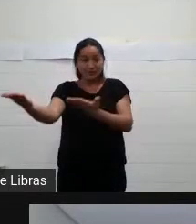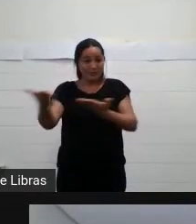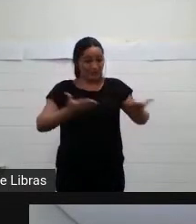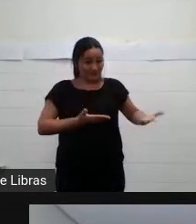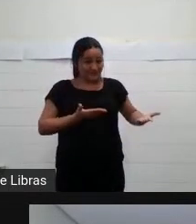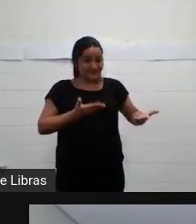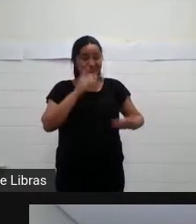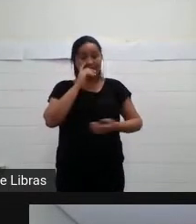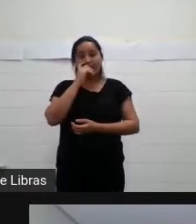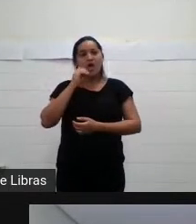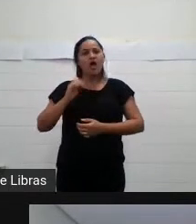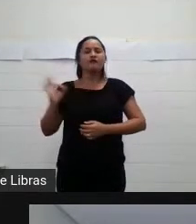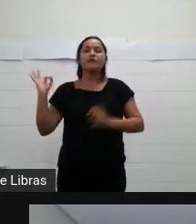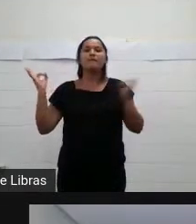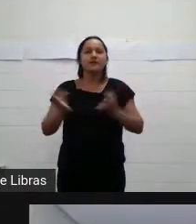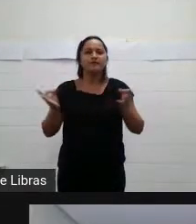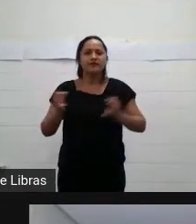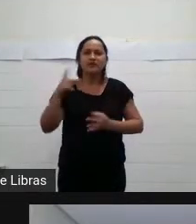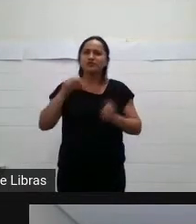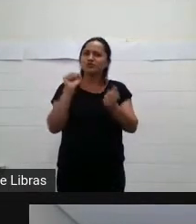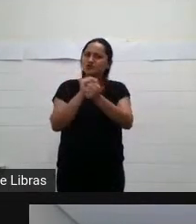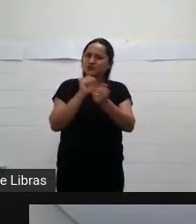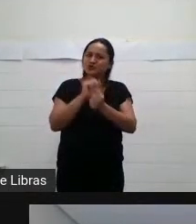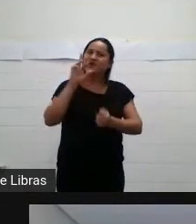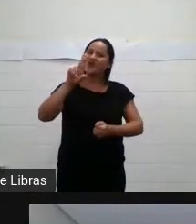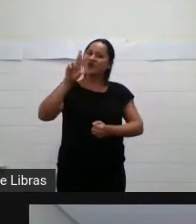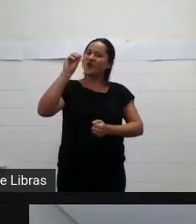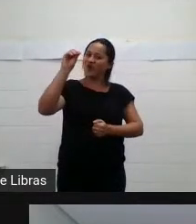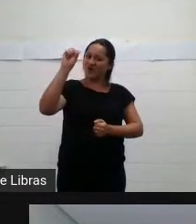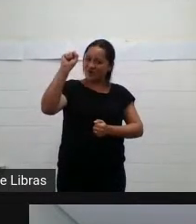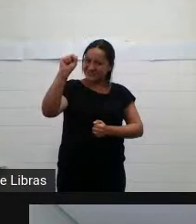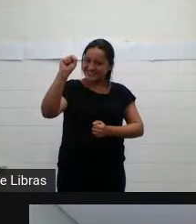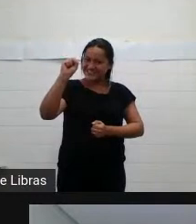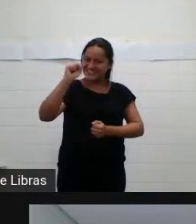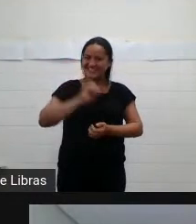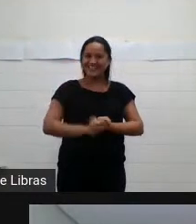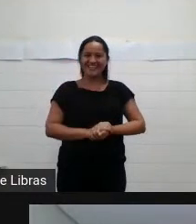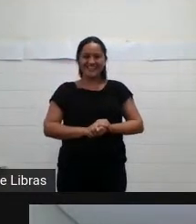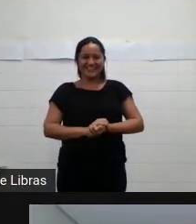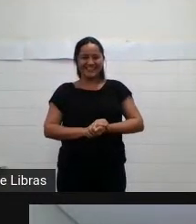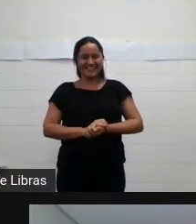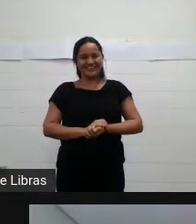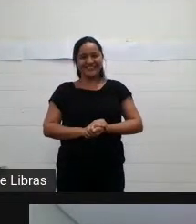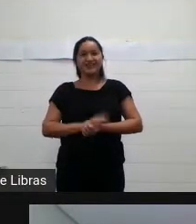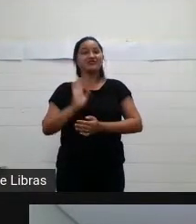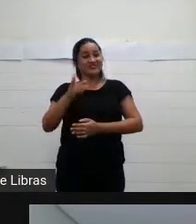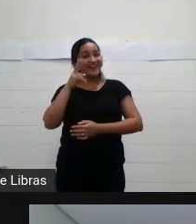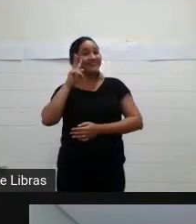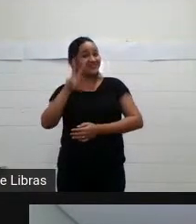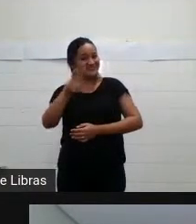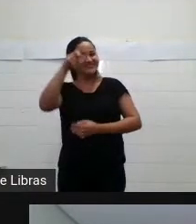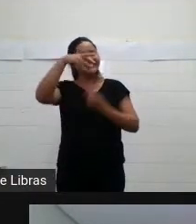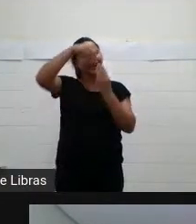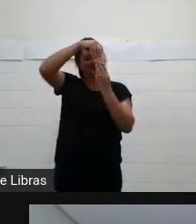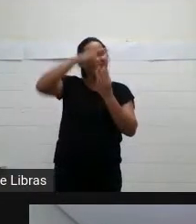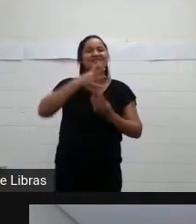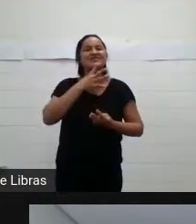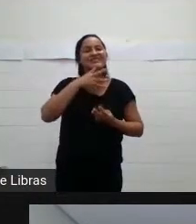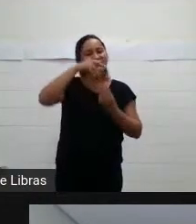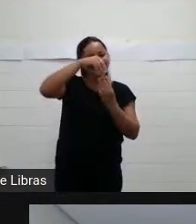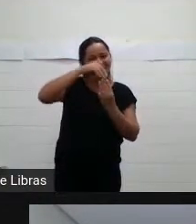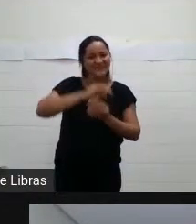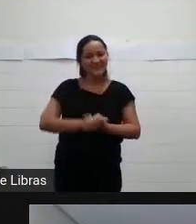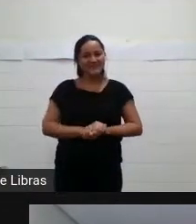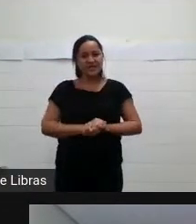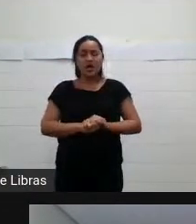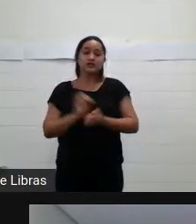ótimo estar com o Rose, né? Revê-la, porque acho que a gente foi contemporâneo na UFES. Acho que a gente não chegou a fazer, né,